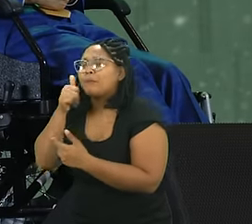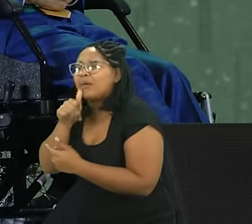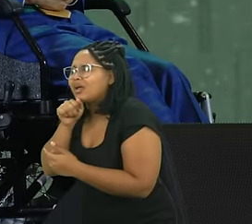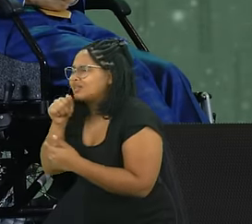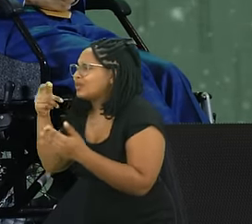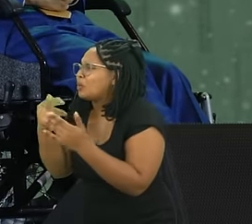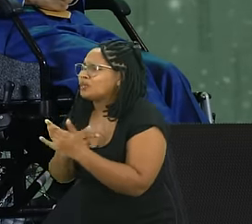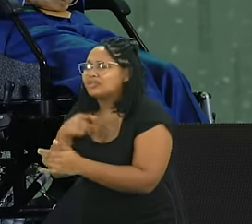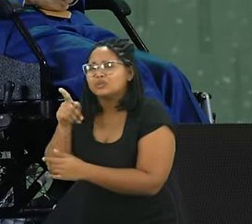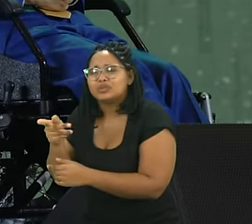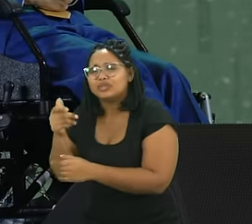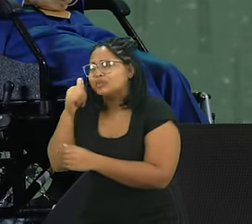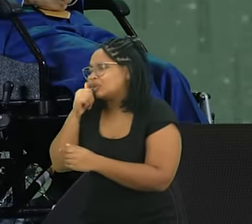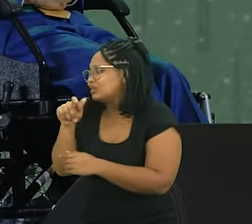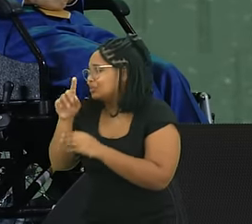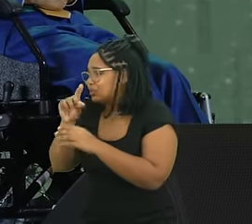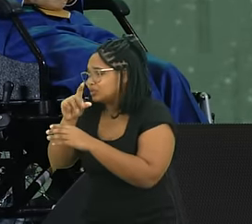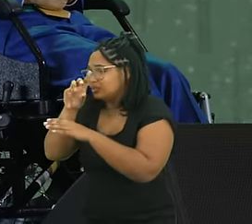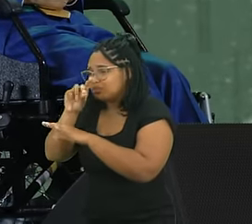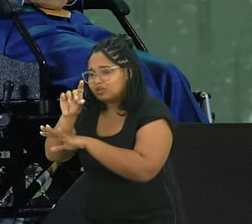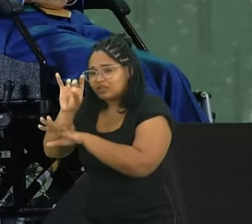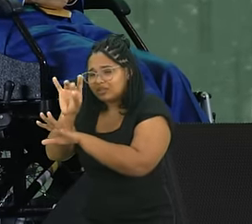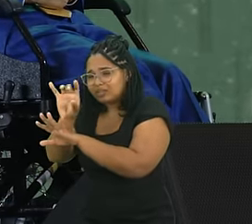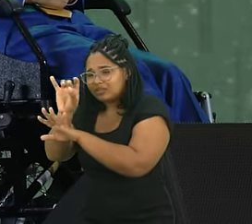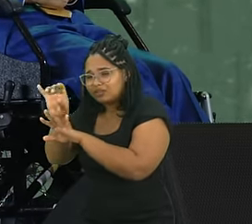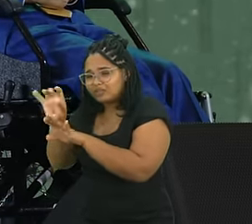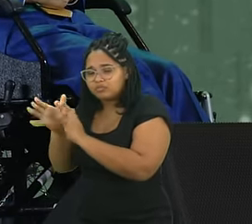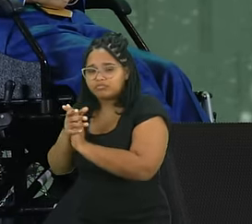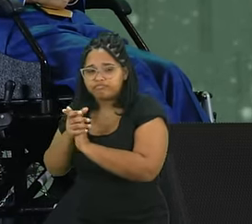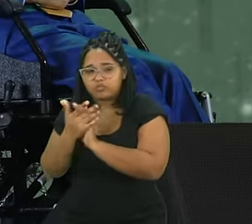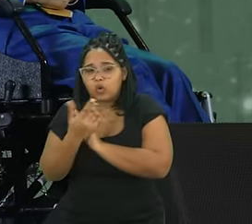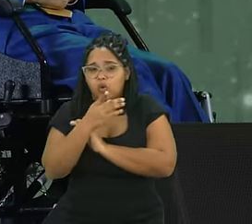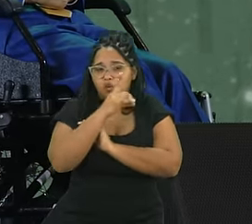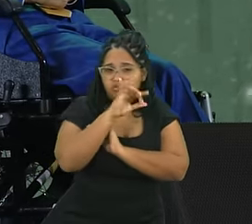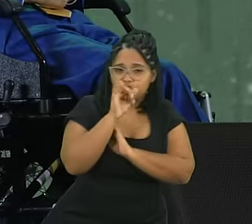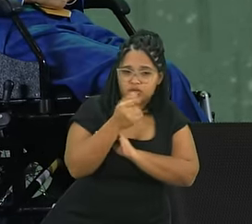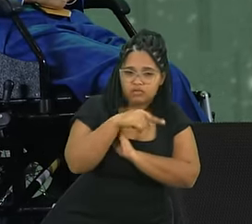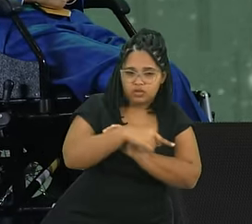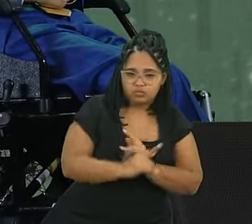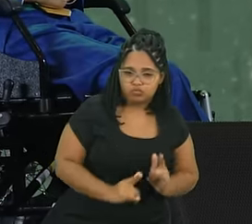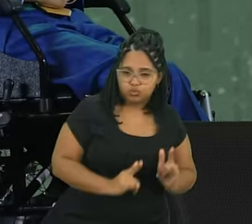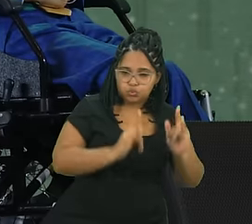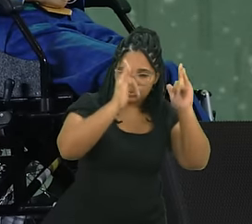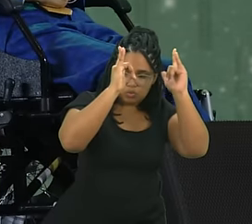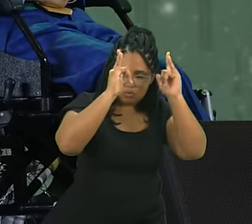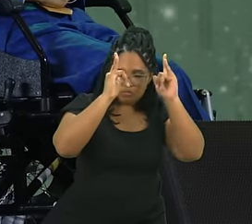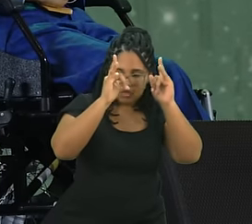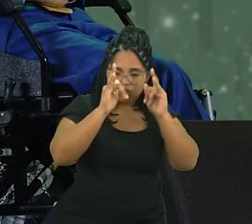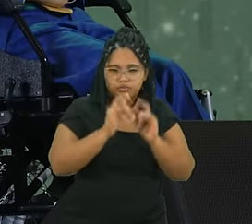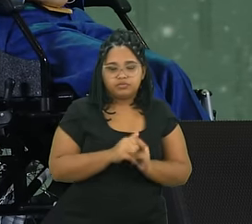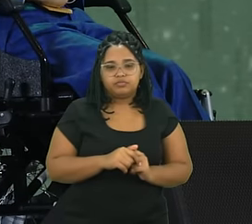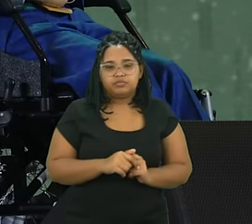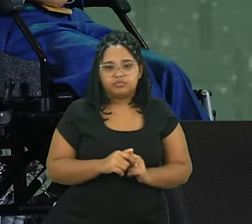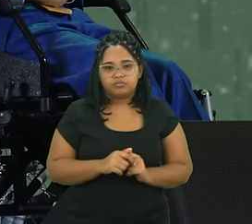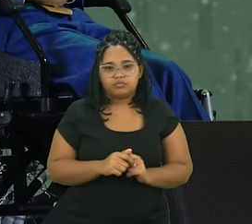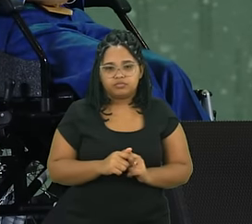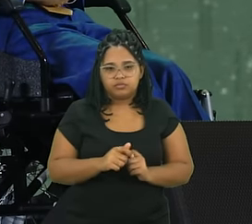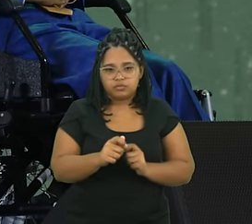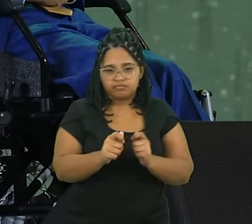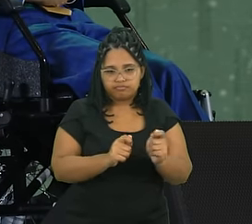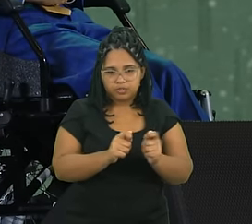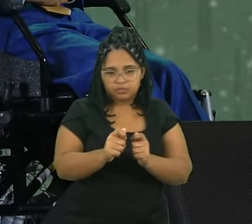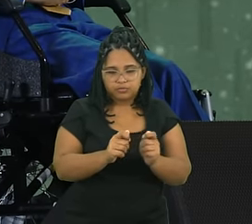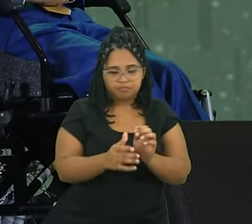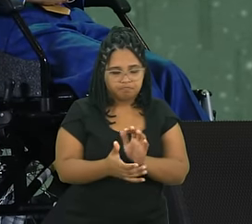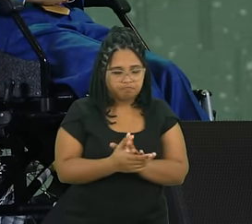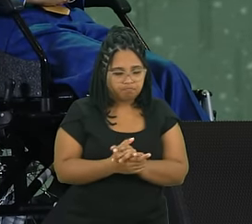oração. Então um dia, eu estava aqui no prédio administrativo. E eu estava muito chorosa, eu